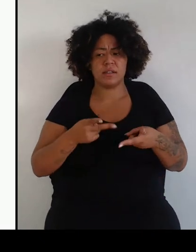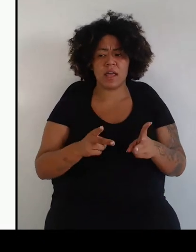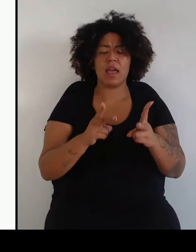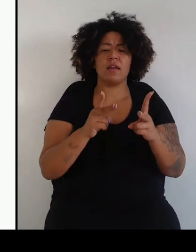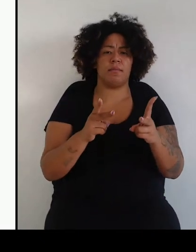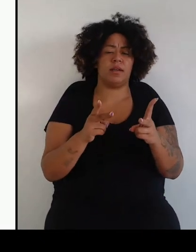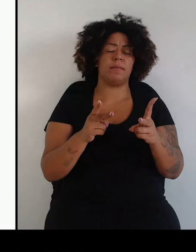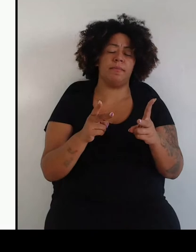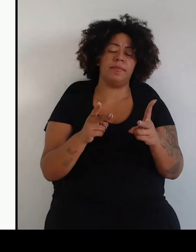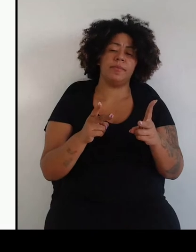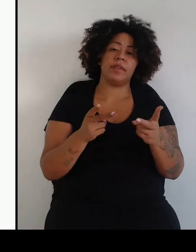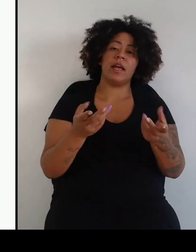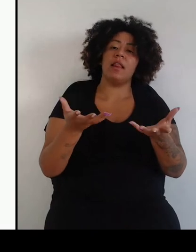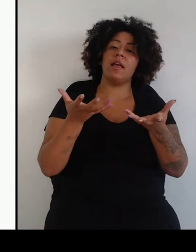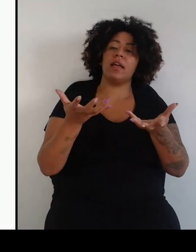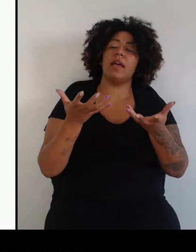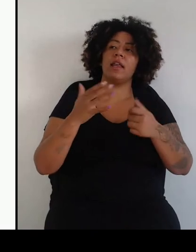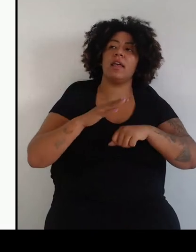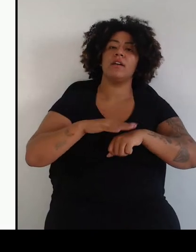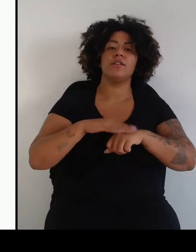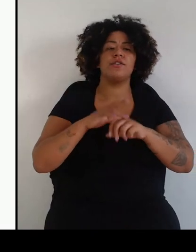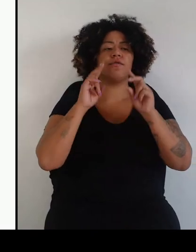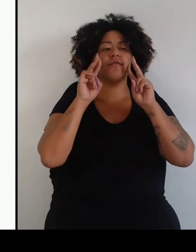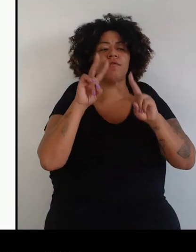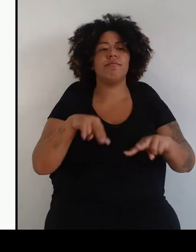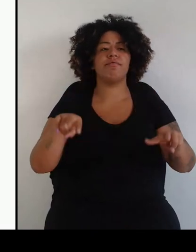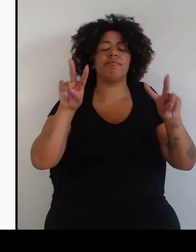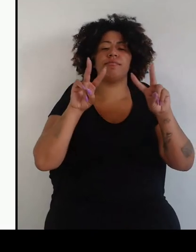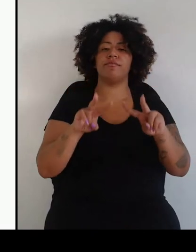essas capturas de imagens Muriel